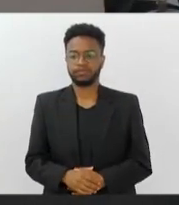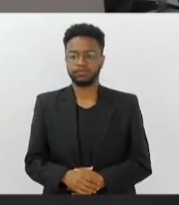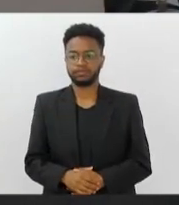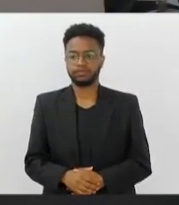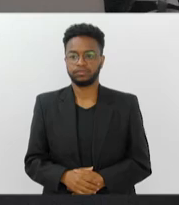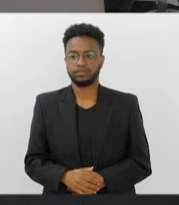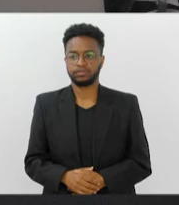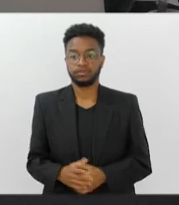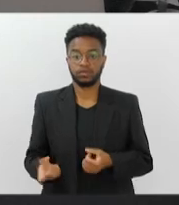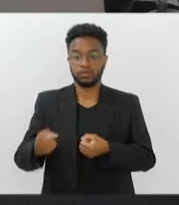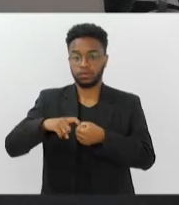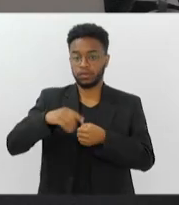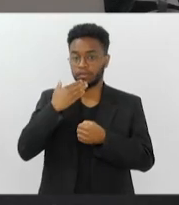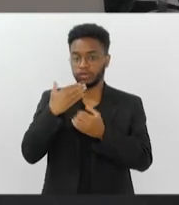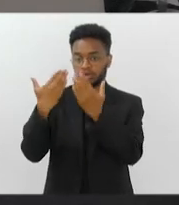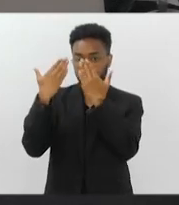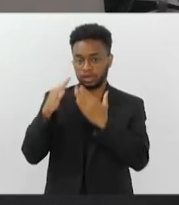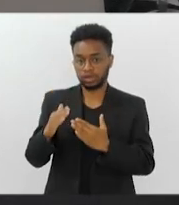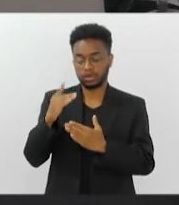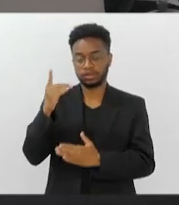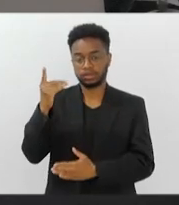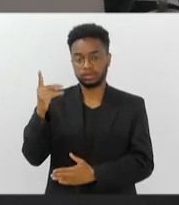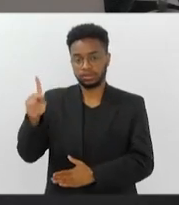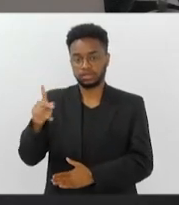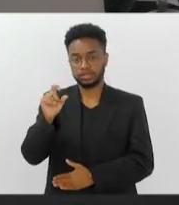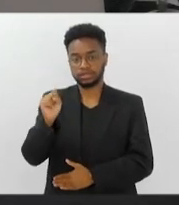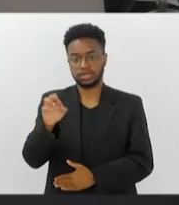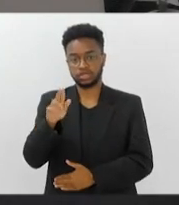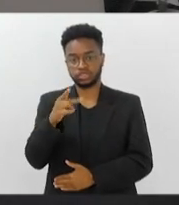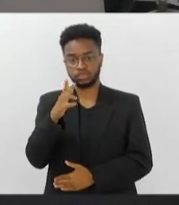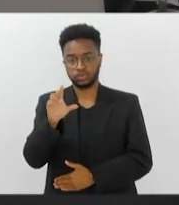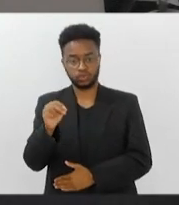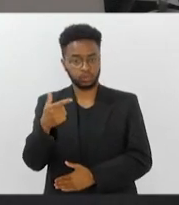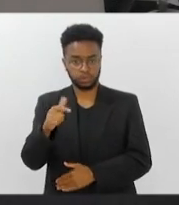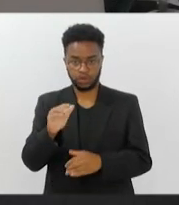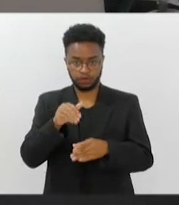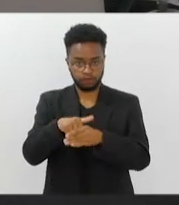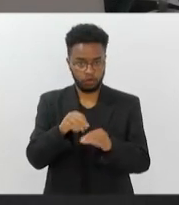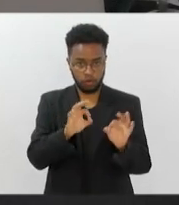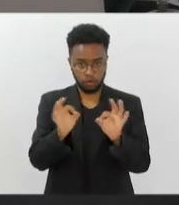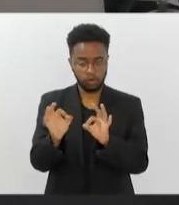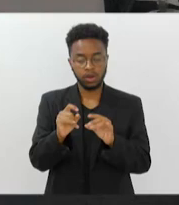Retorno do pedido de vista do doutor Serginho, sem voto. Parecer do